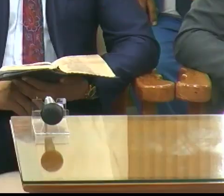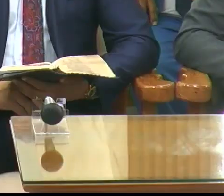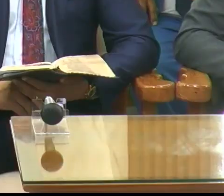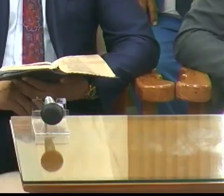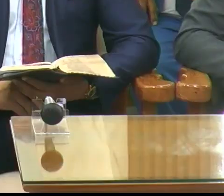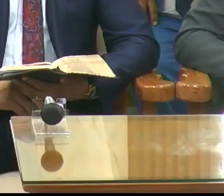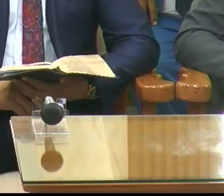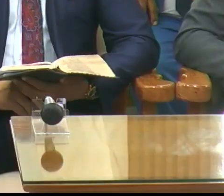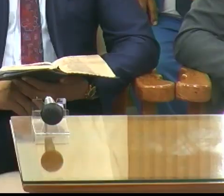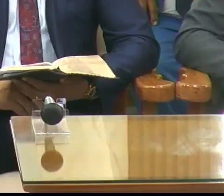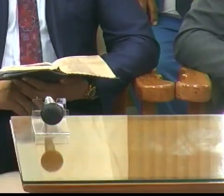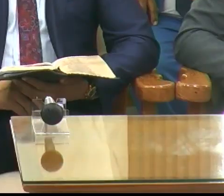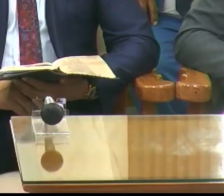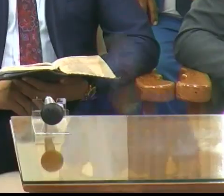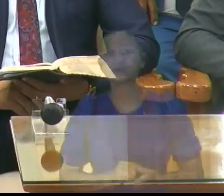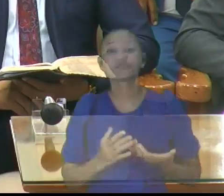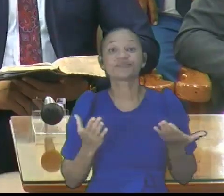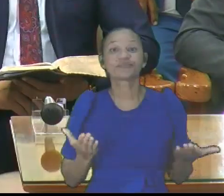crente isolado.